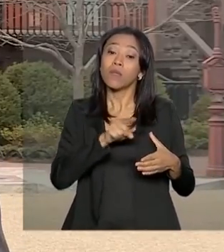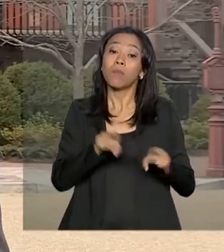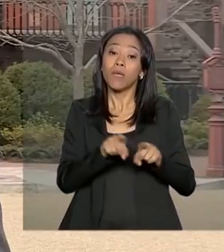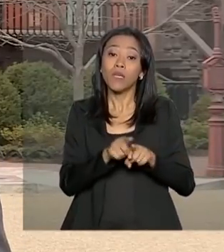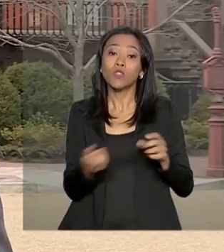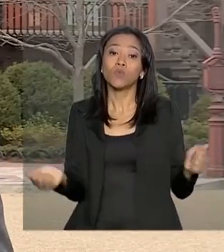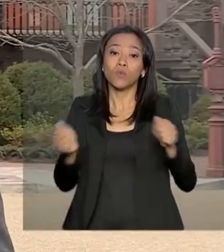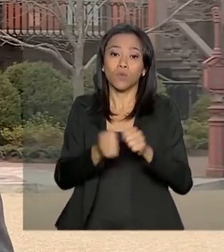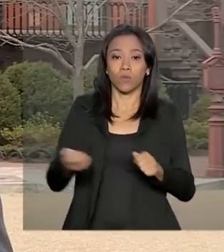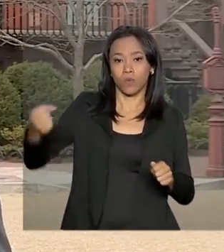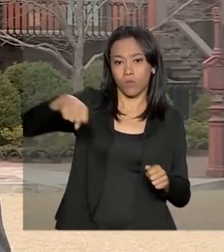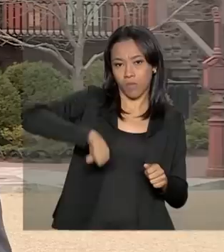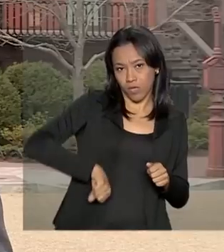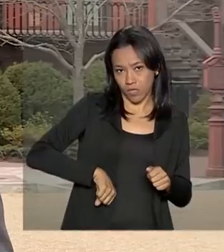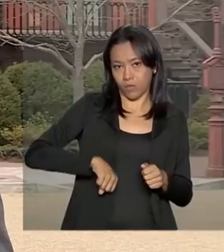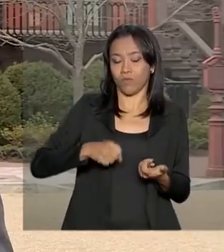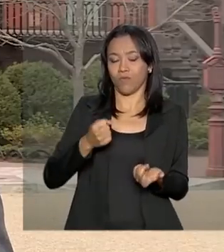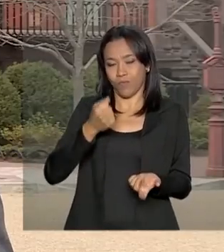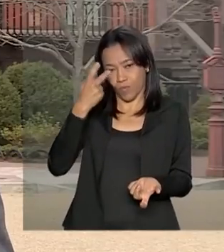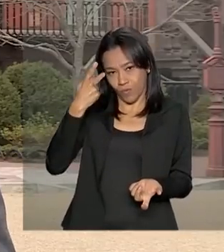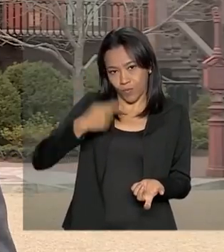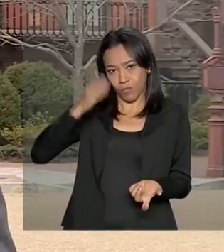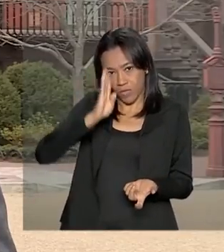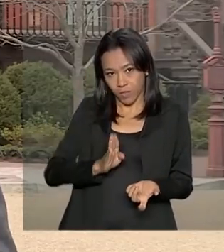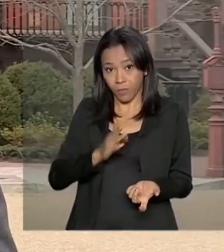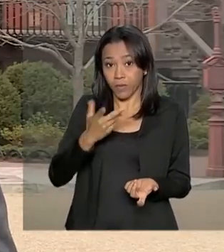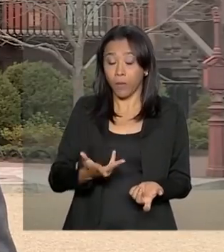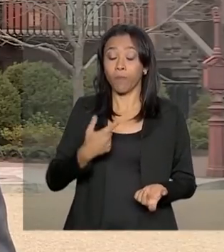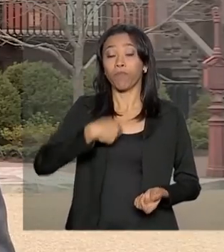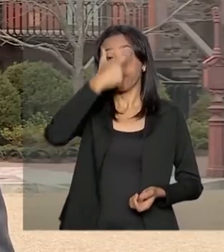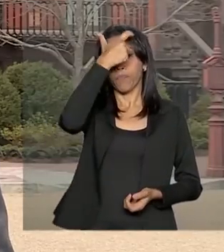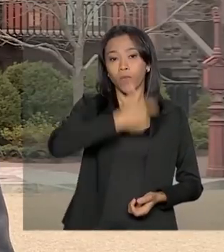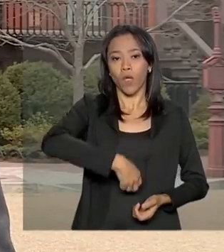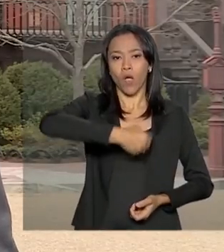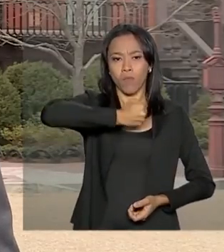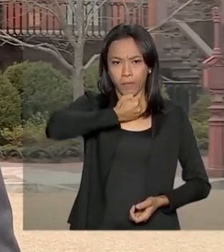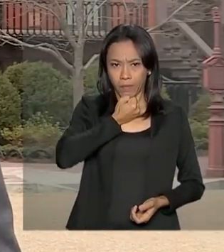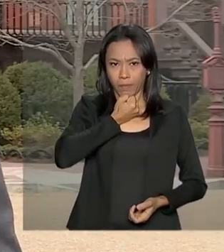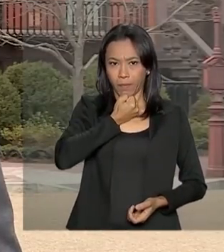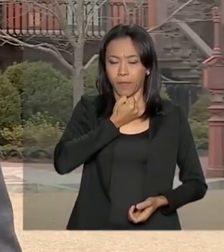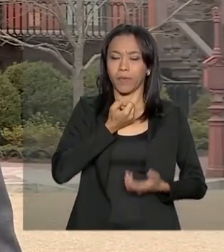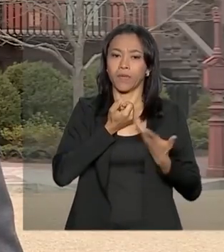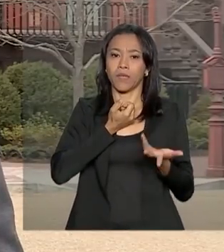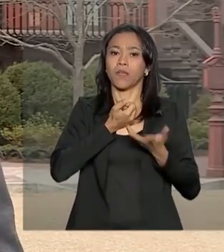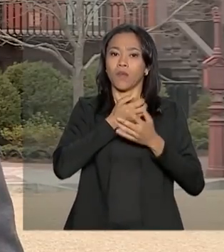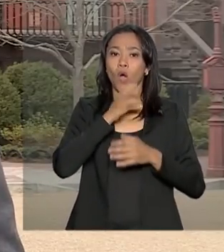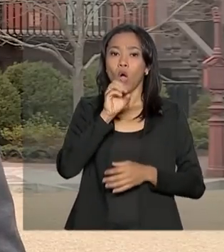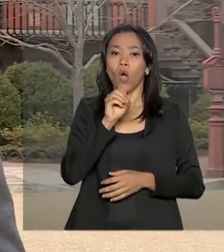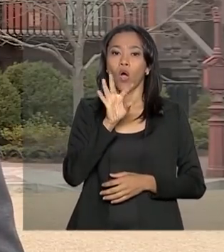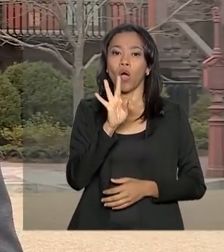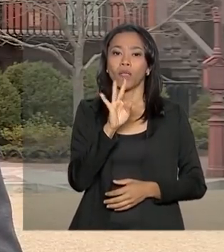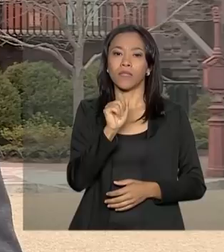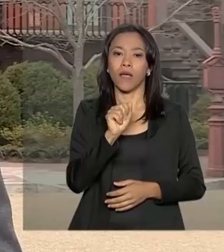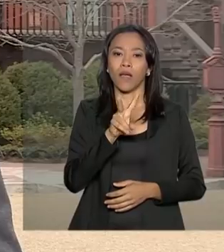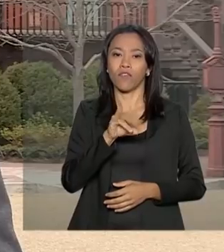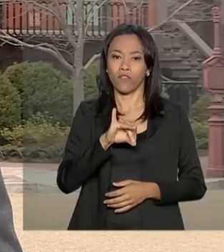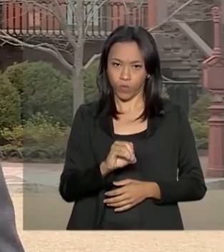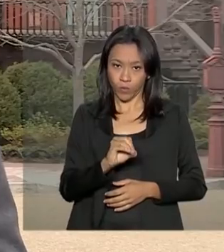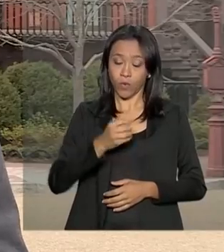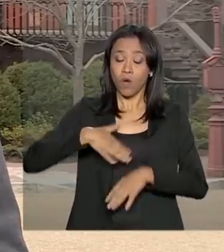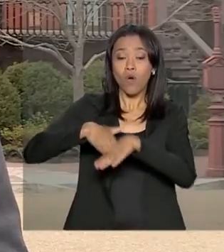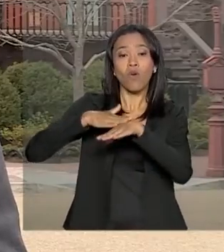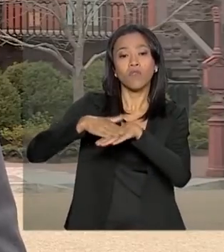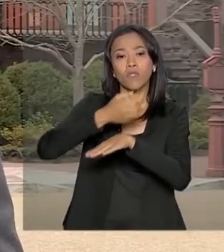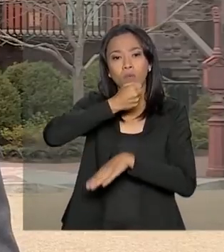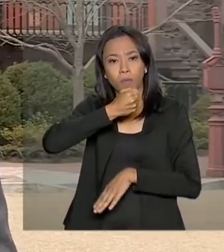nos Estados Unidos, Sérgio Amaral. O porta-voz da Presidência da República, Otávio do Rego Barros, conversou com a imprensa